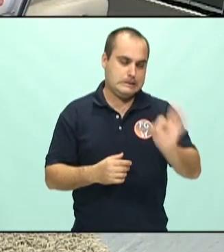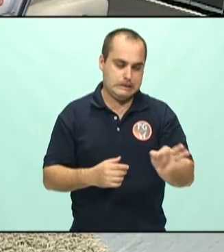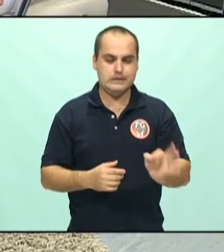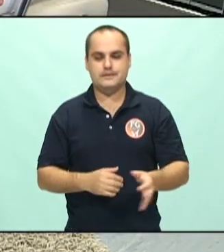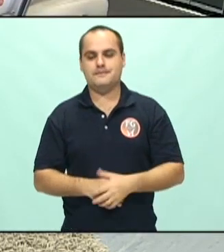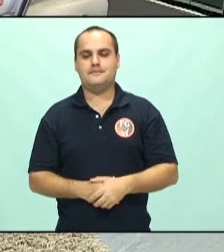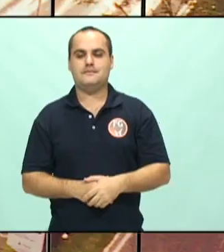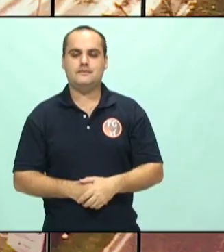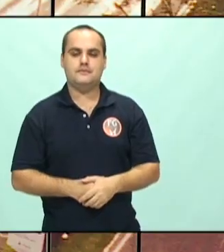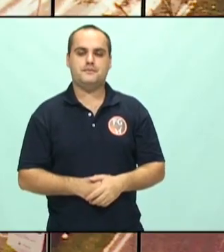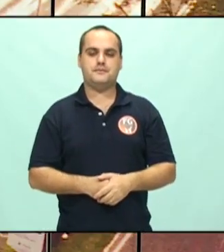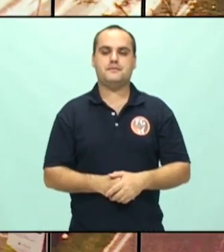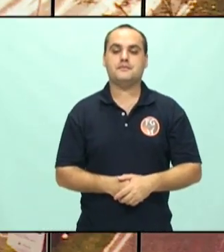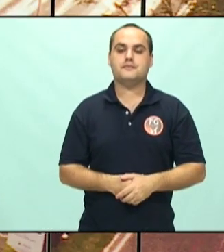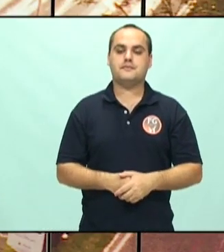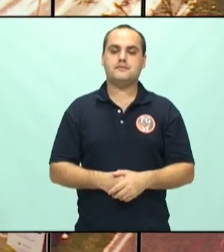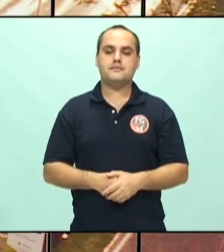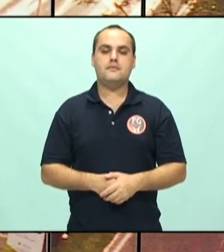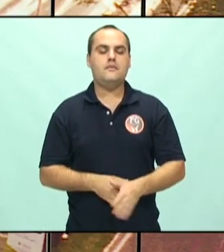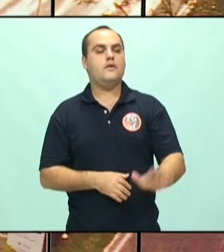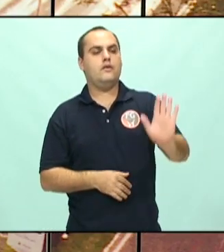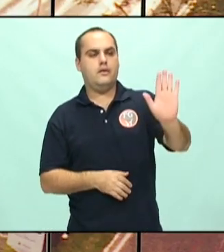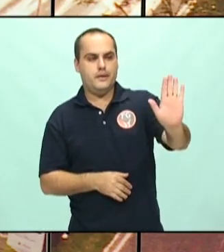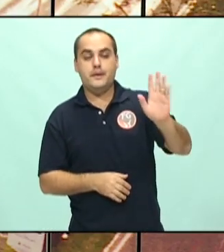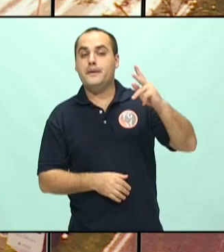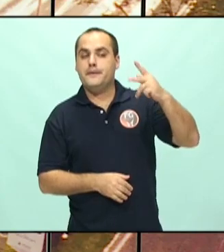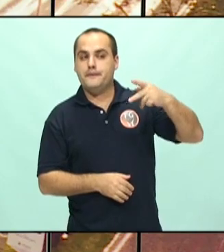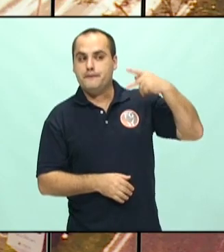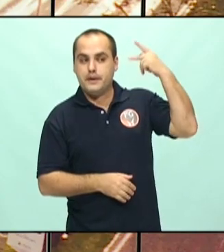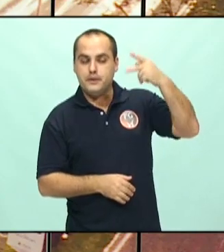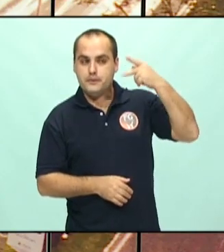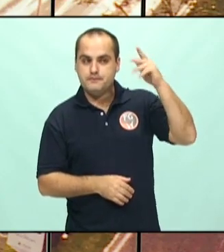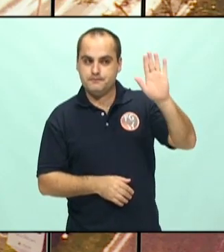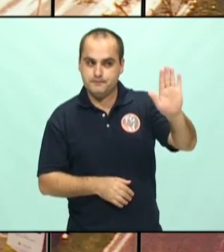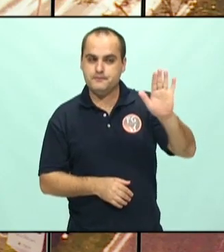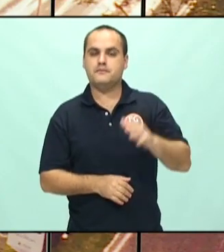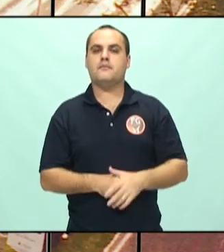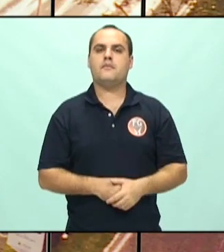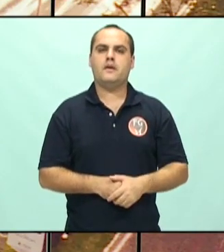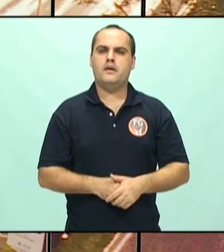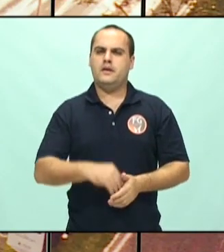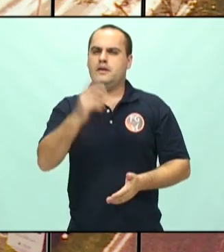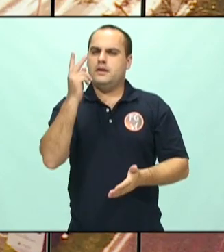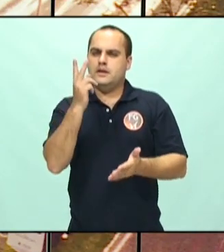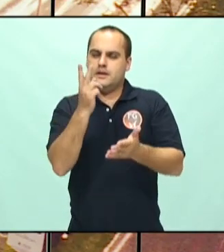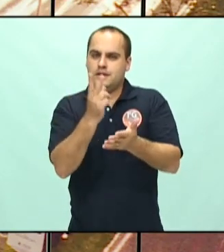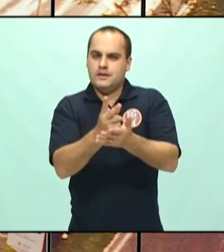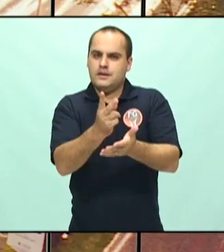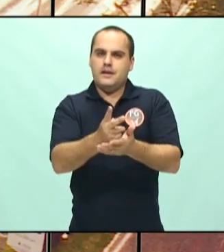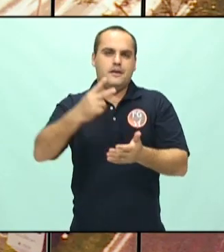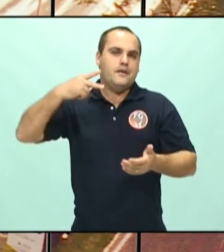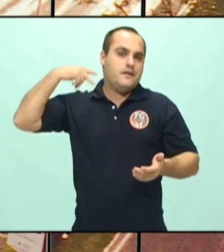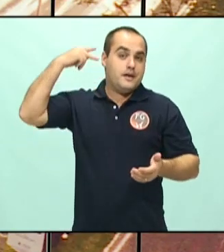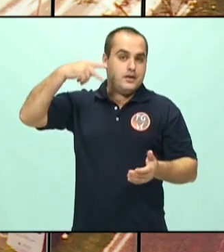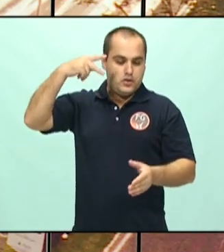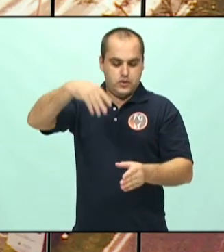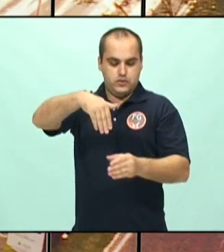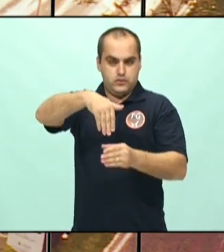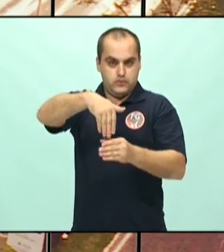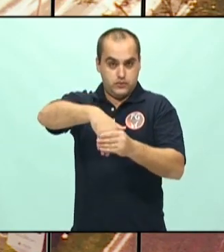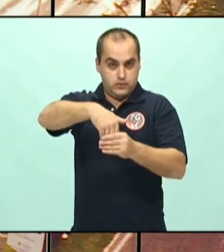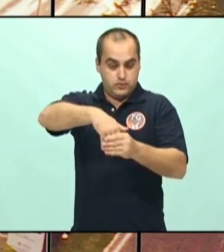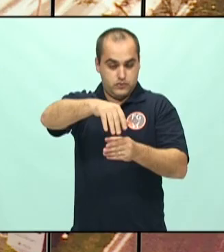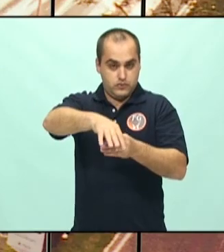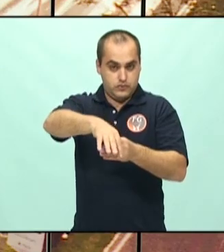vereador é todos os senhores com de leitos claro que planejam o